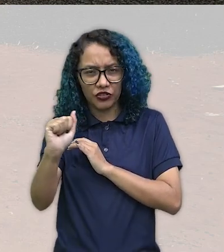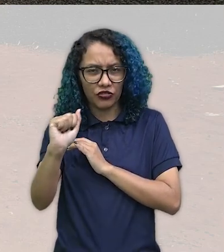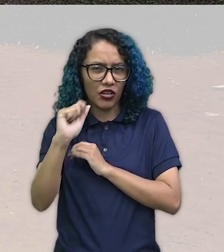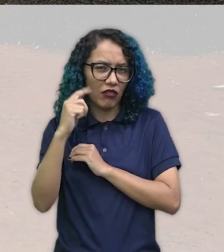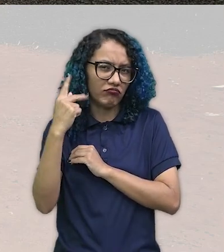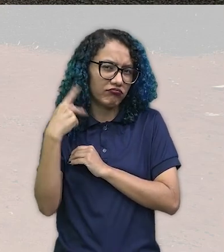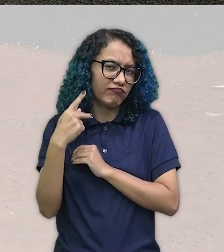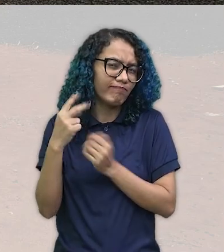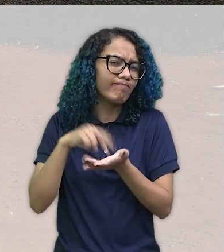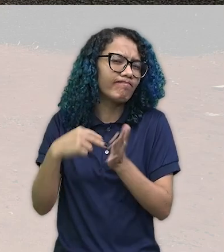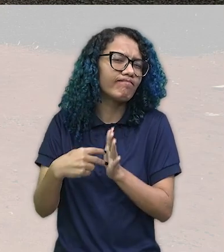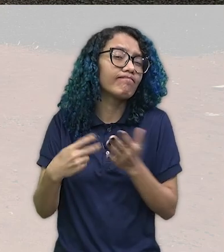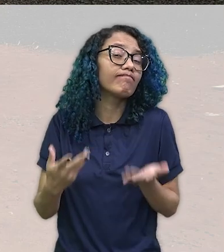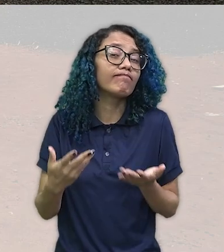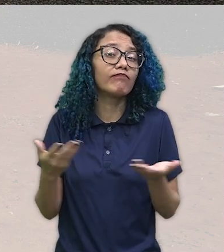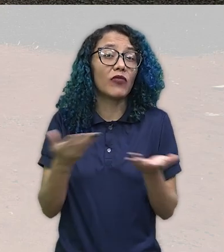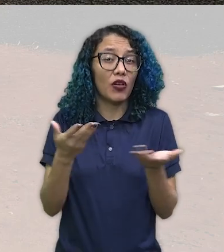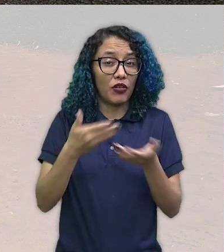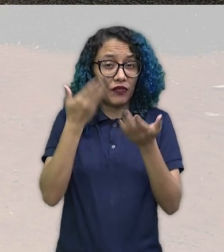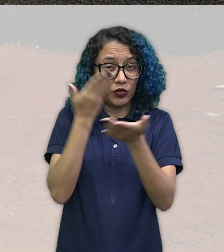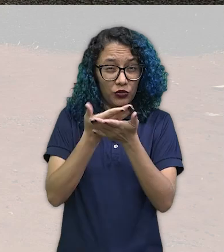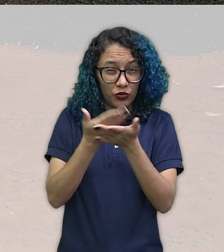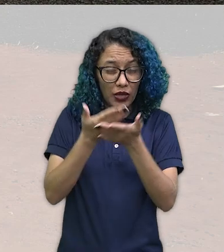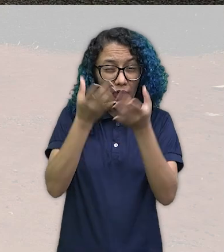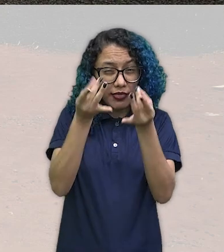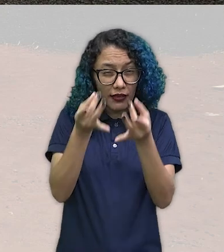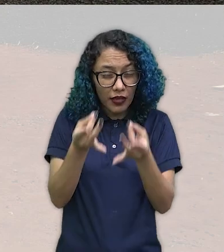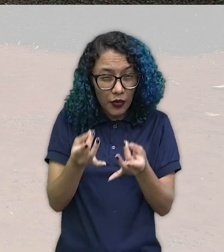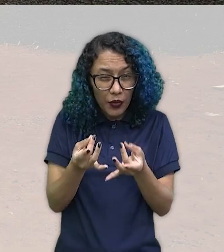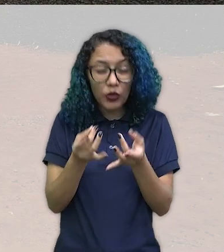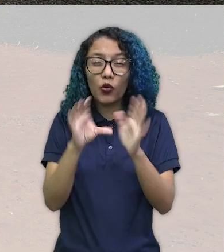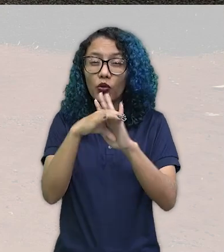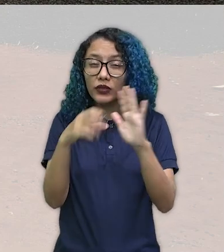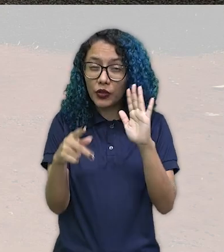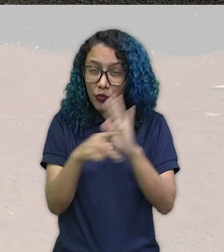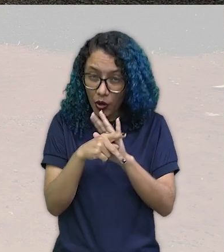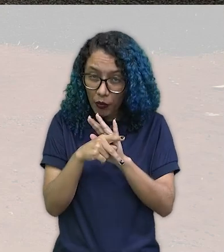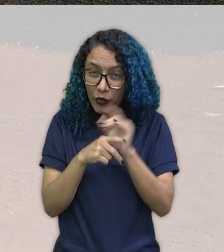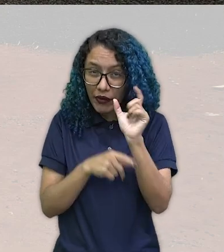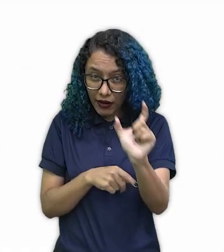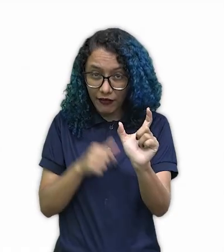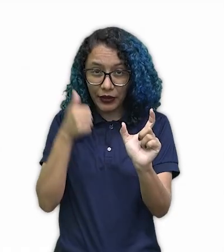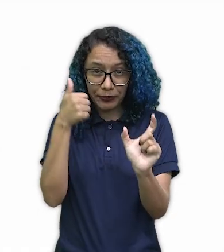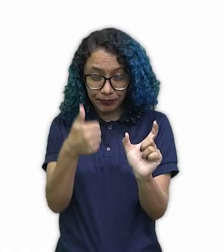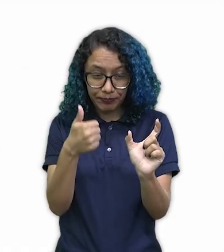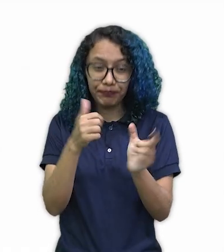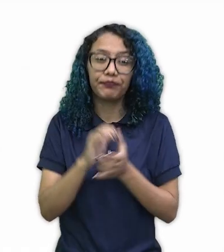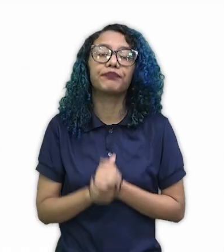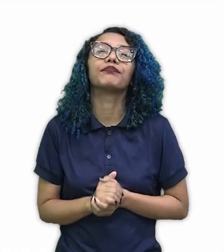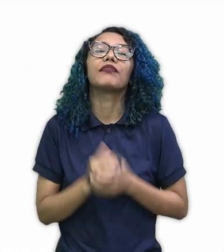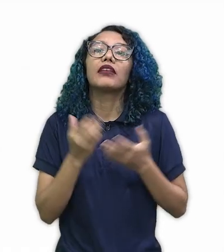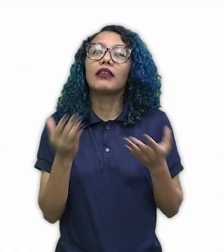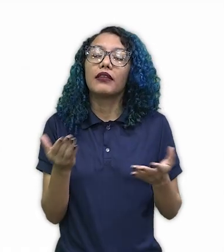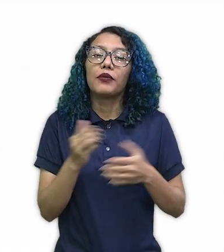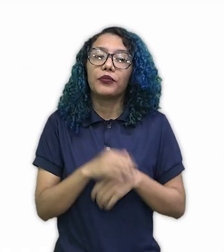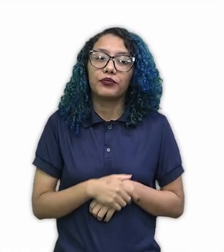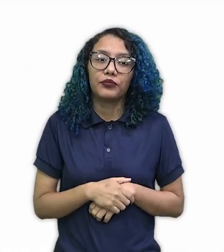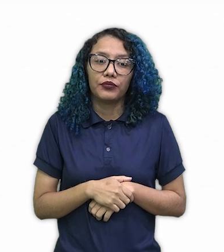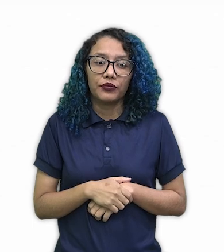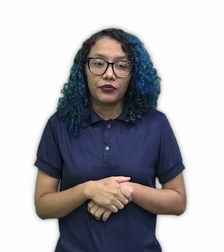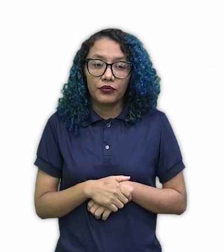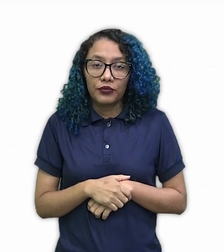Vamos entender um pouquinho e vamos ver de onde vem essa ideia de política? Venham comigo, vamos lá, olha só.